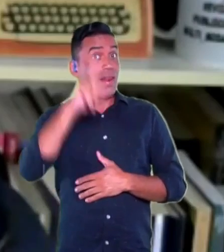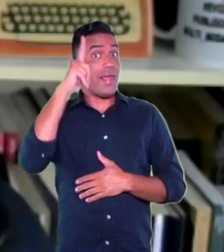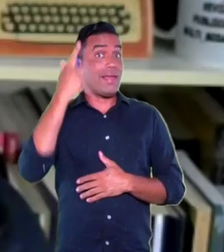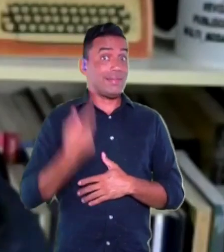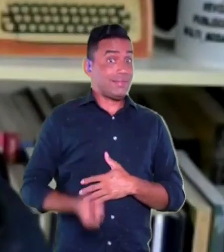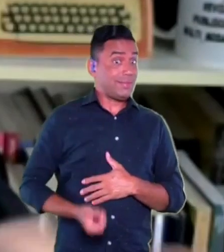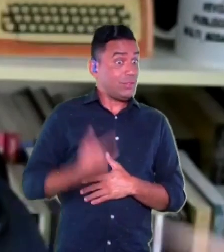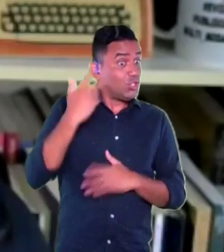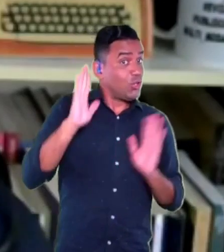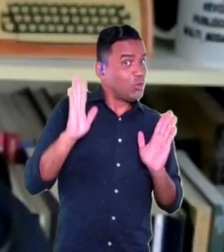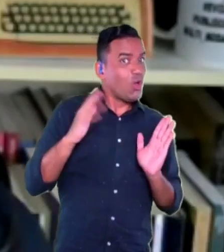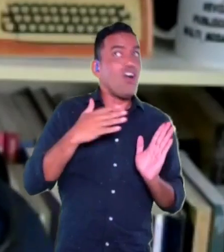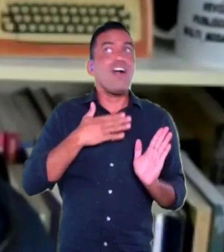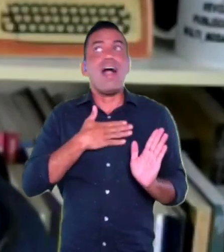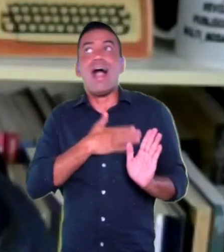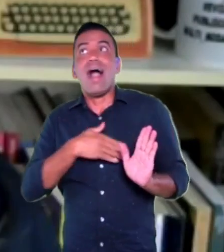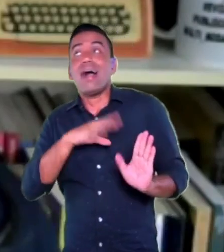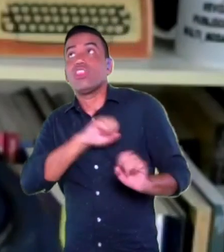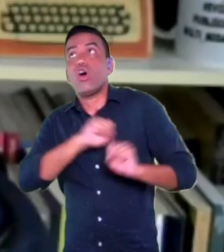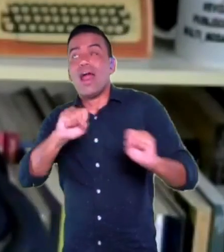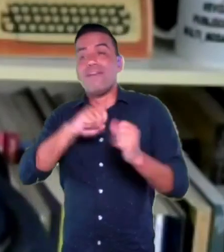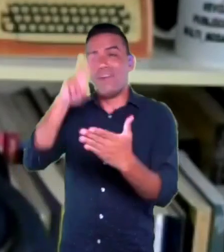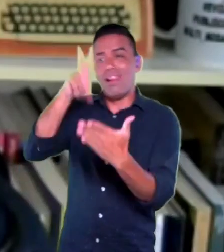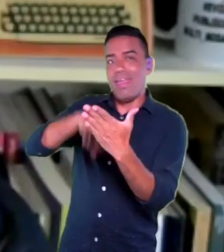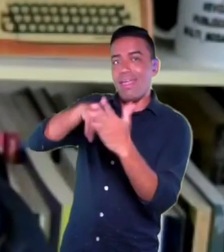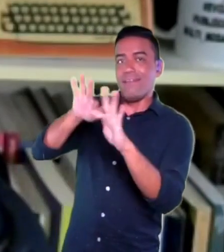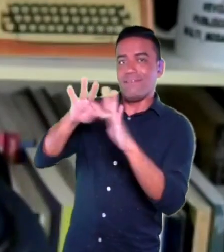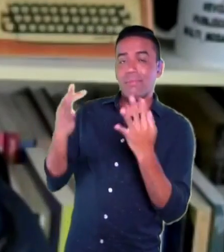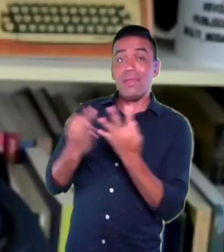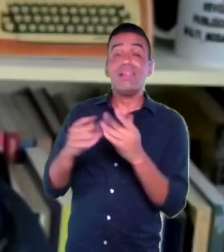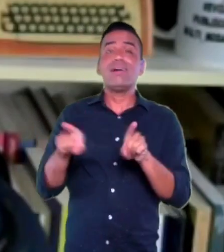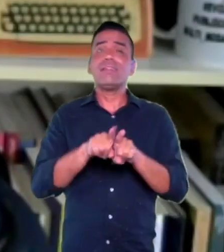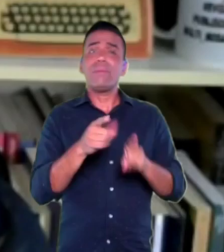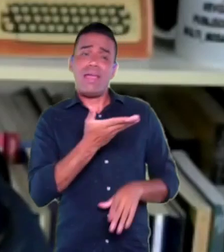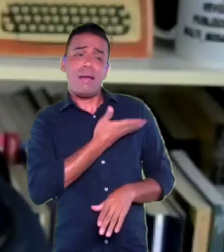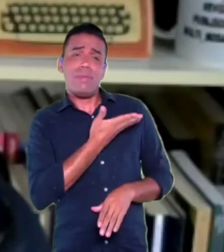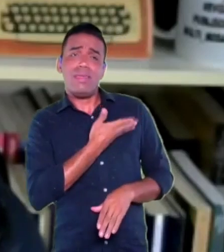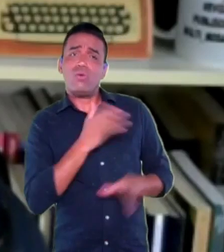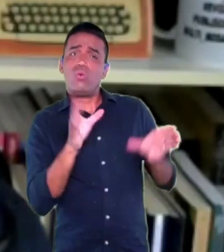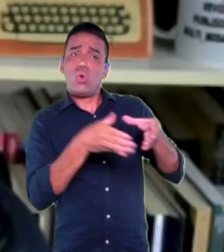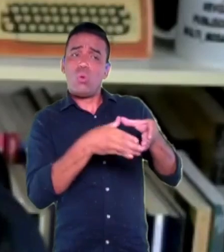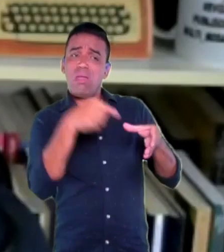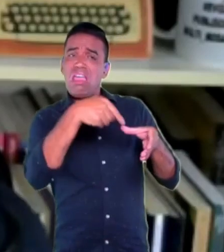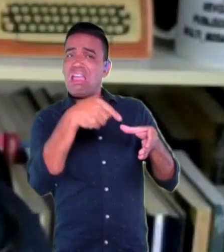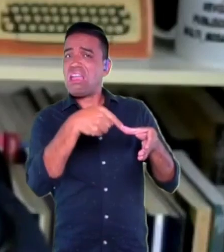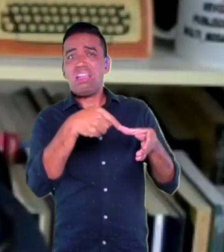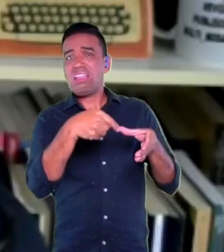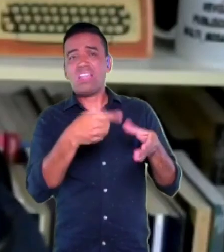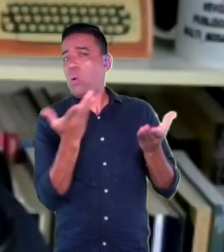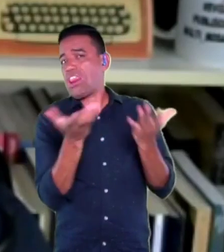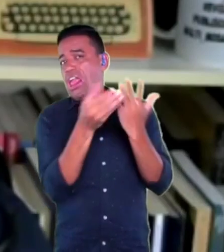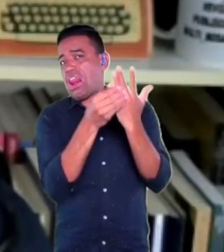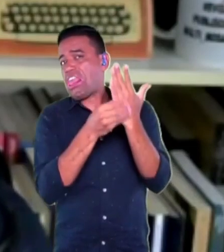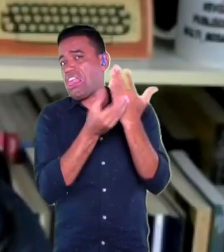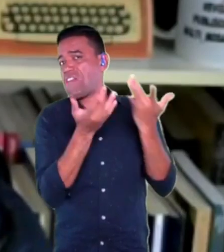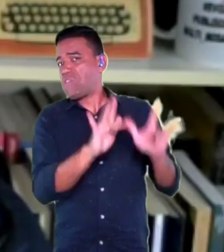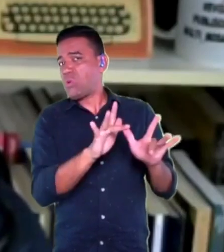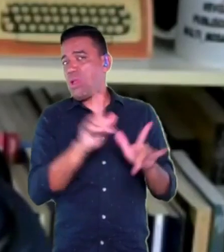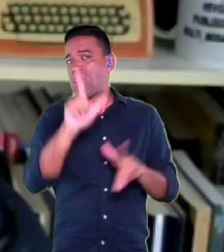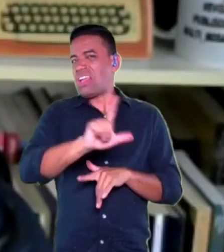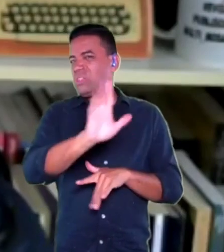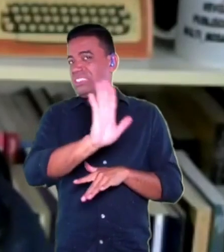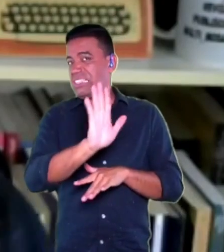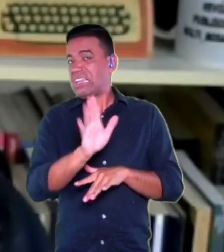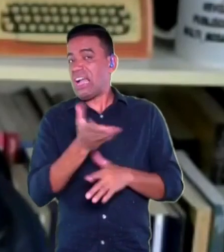que gostava de ler na família e também entre os meus amigos adolescentes, né? Ninguém queria muito falar de livro, literatura, não.